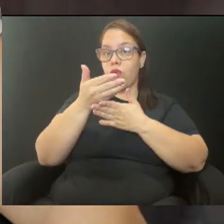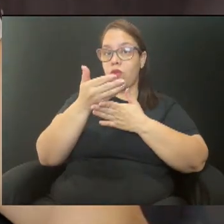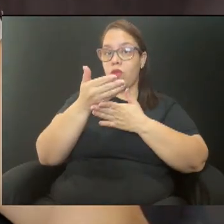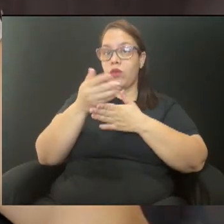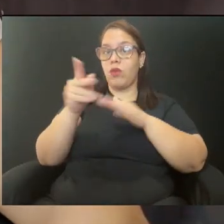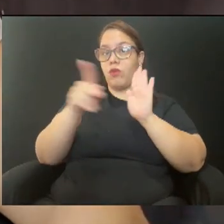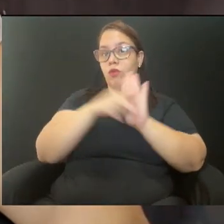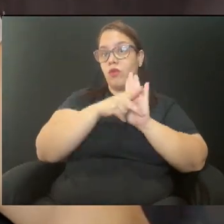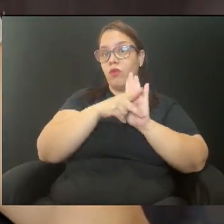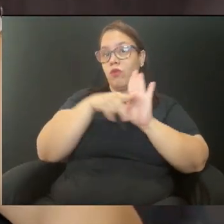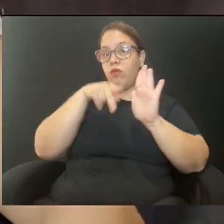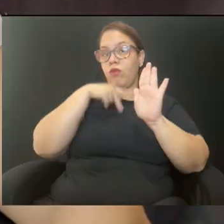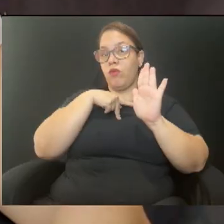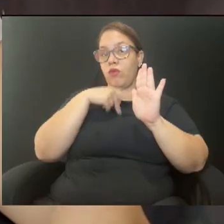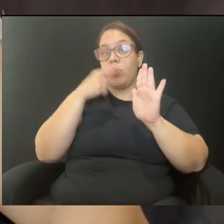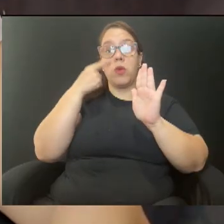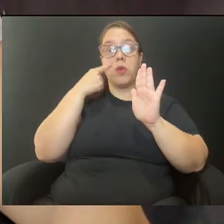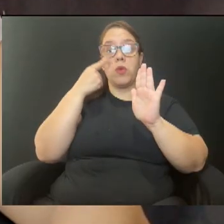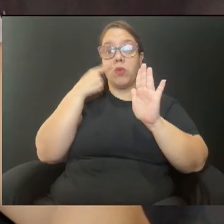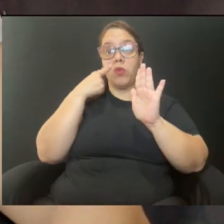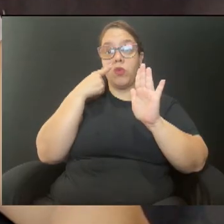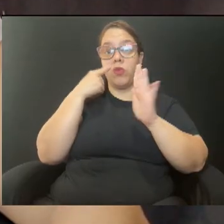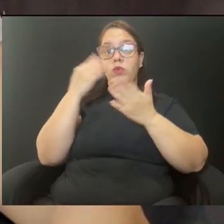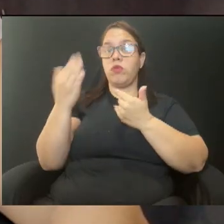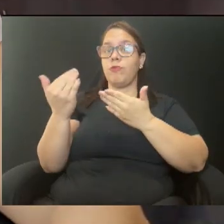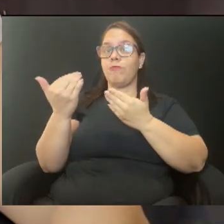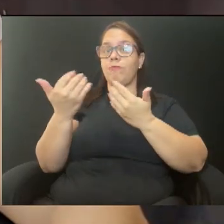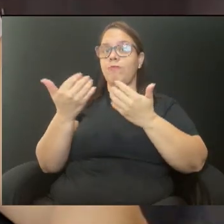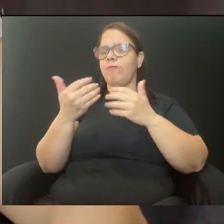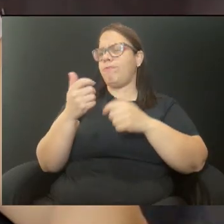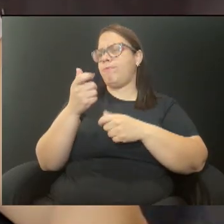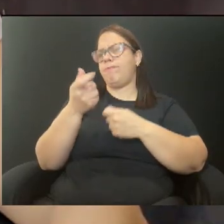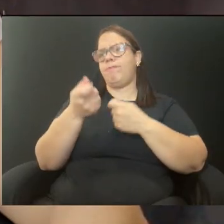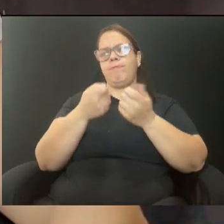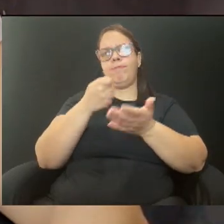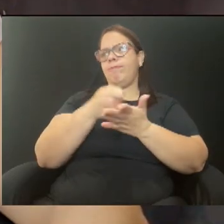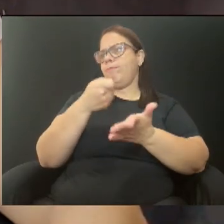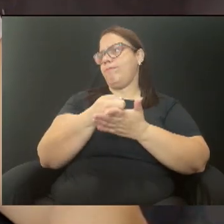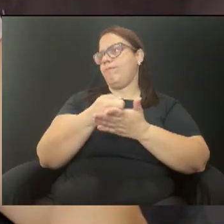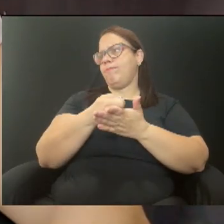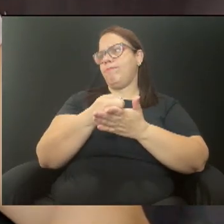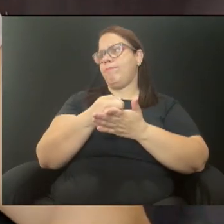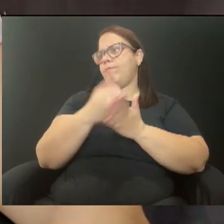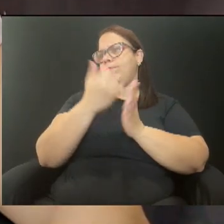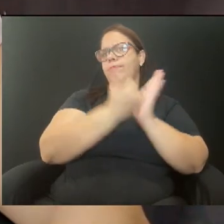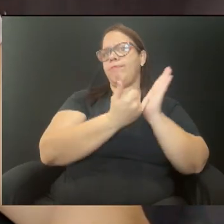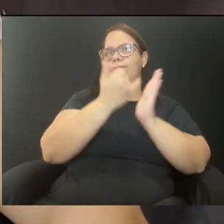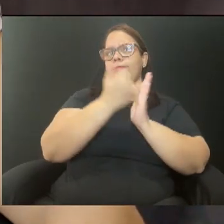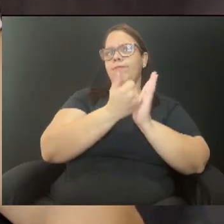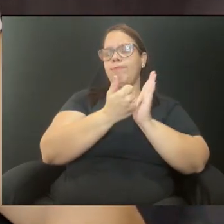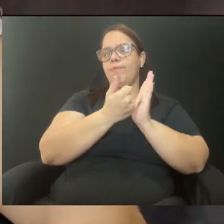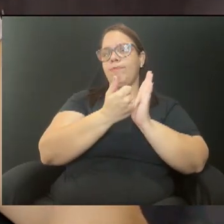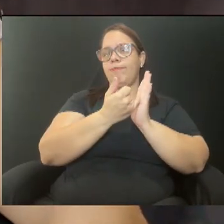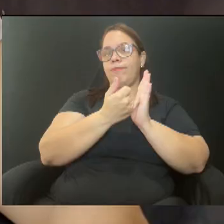mais vemos é que o jovem ele não contribui por conta própria e muitas vezes acaba enfiando os pés pelas mãos. Eu vejo muitos casos que a pessoa é